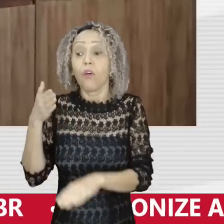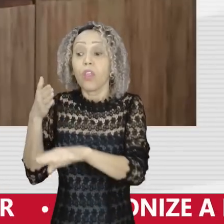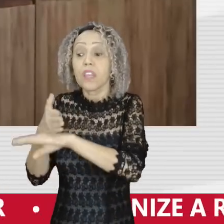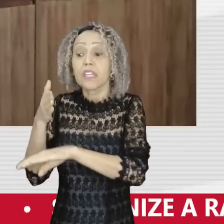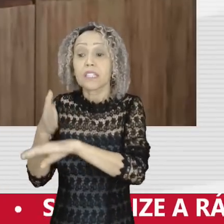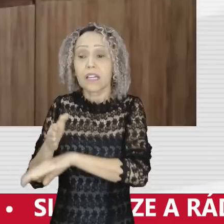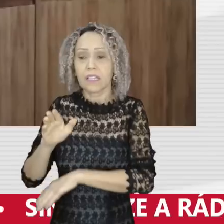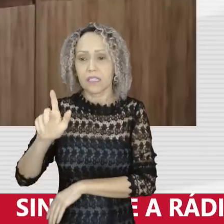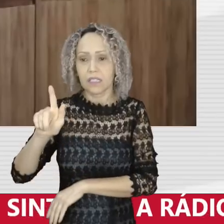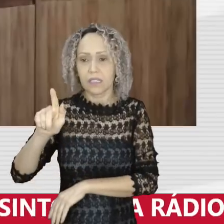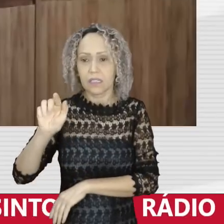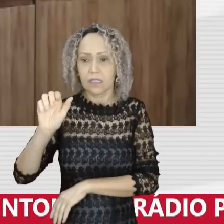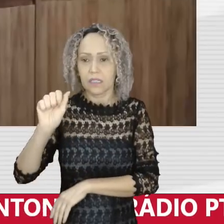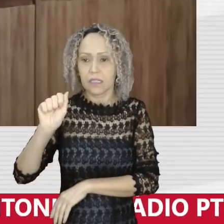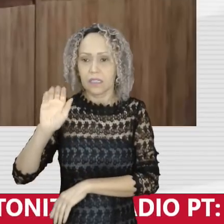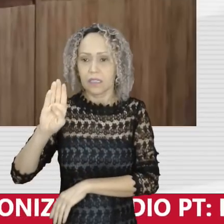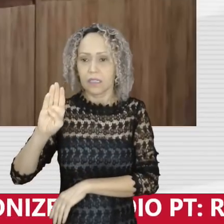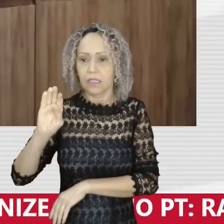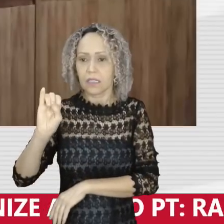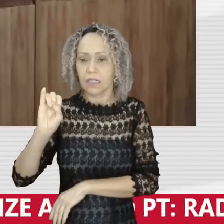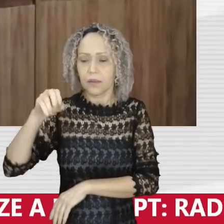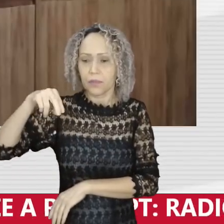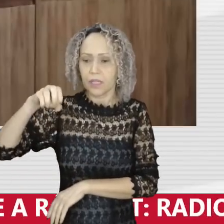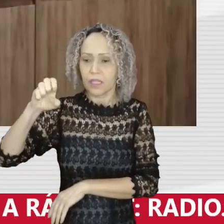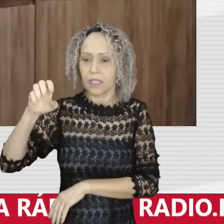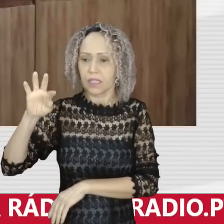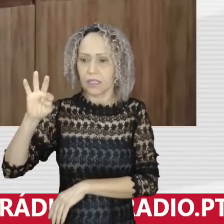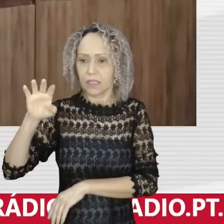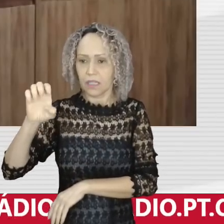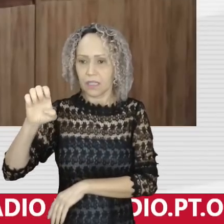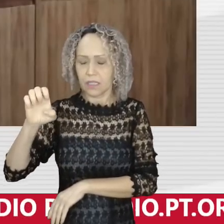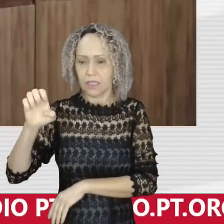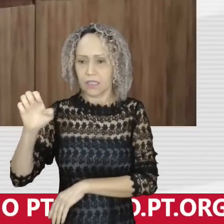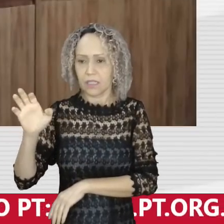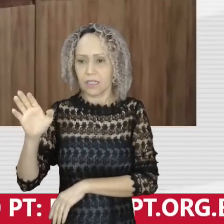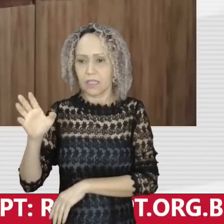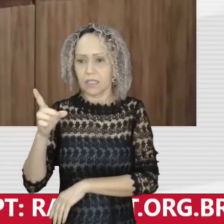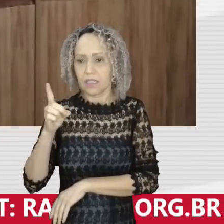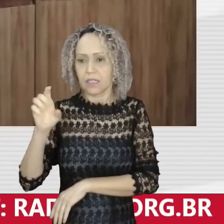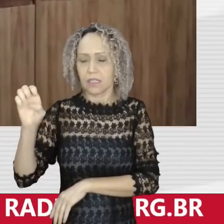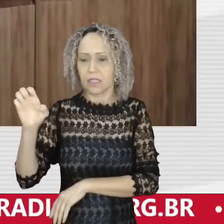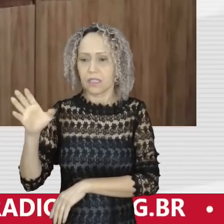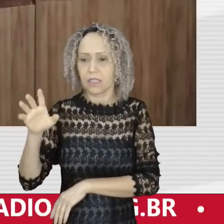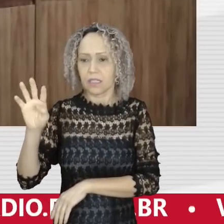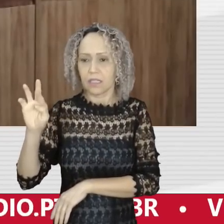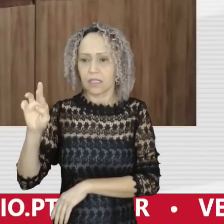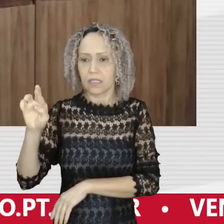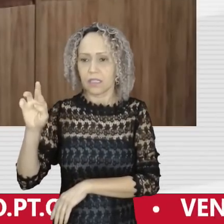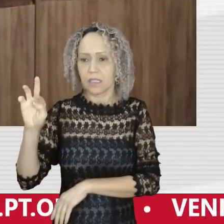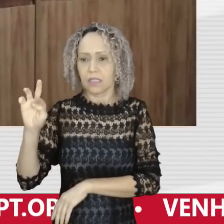o cadastro, é isso? Isso, exatamente.